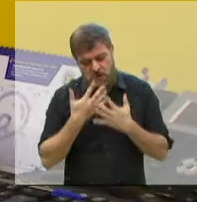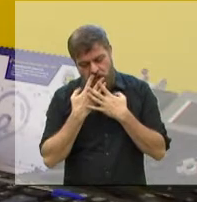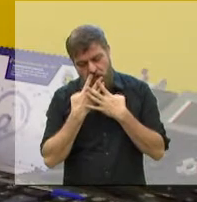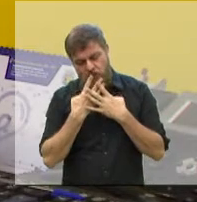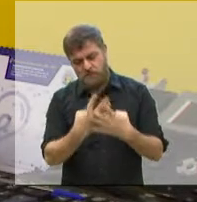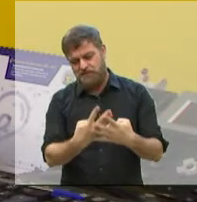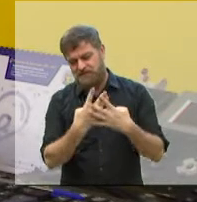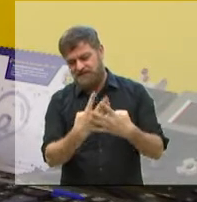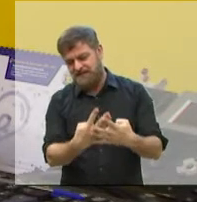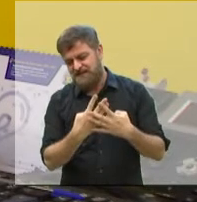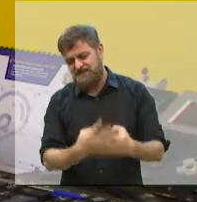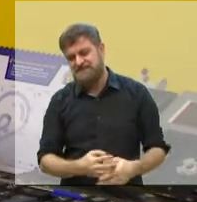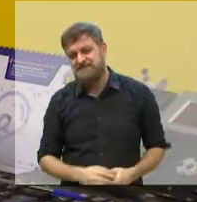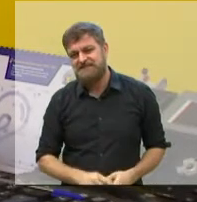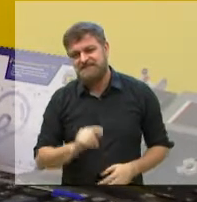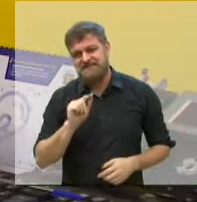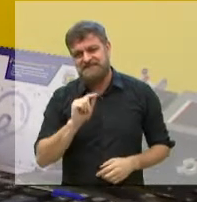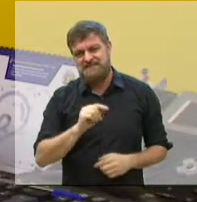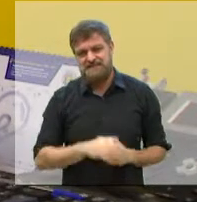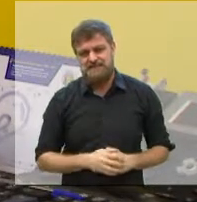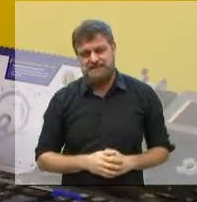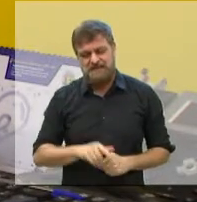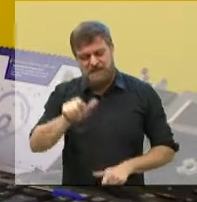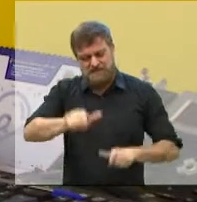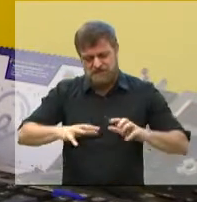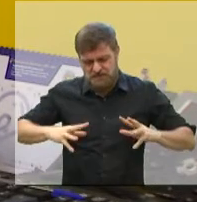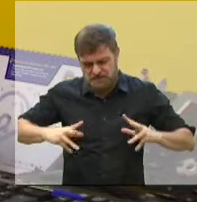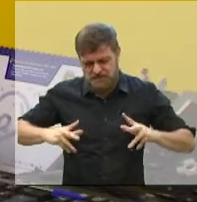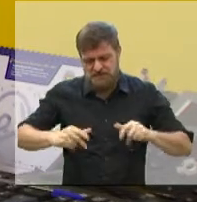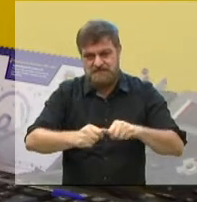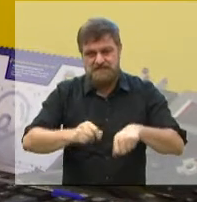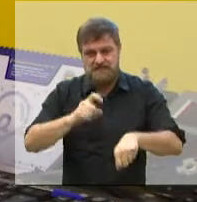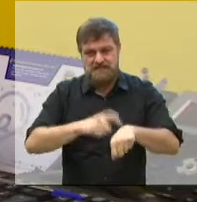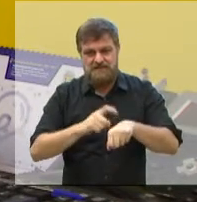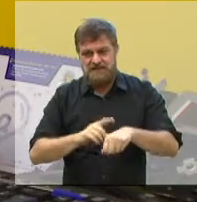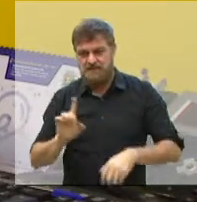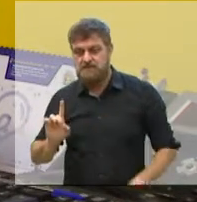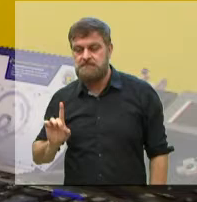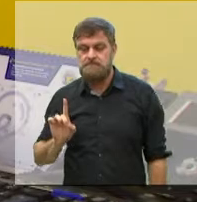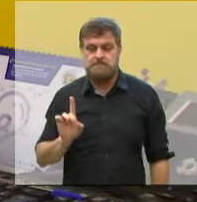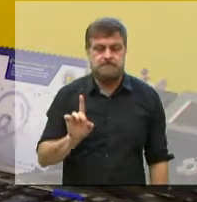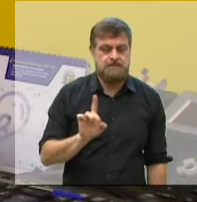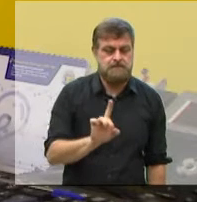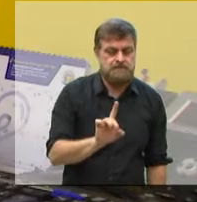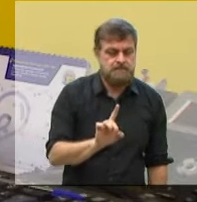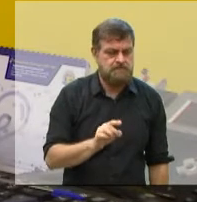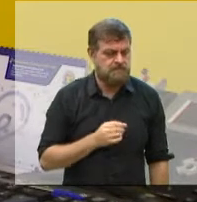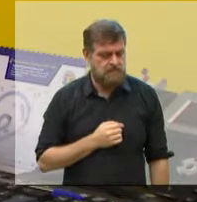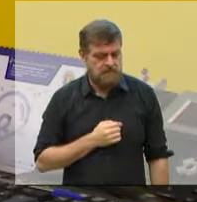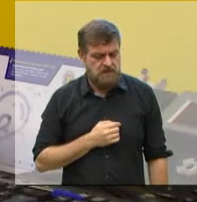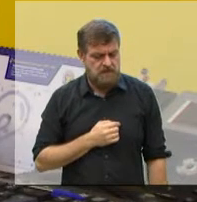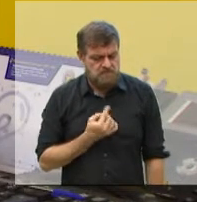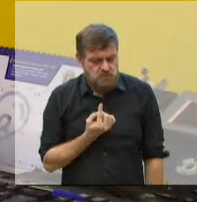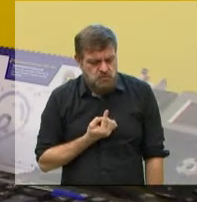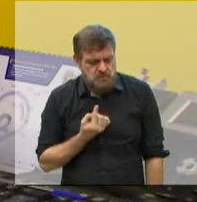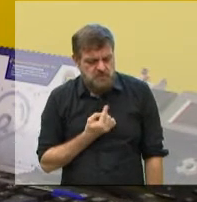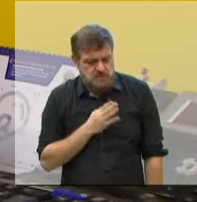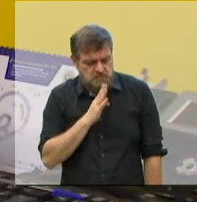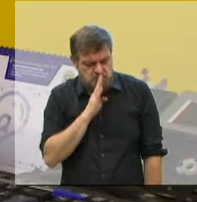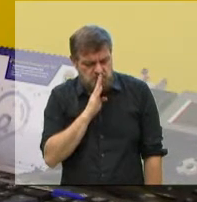você que acho que todas as pessoas, né, tem hora que você chega num lugar quieto, que só tá você e